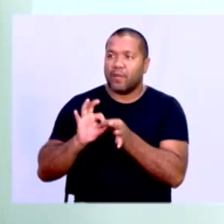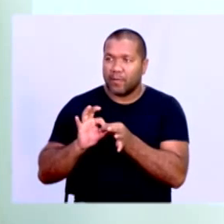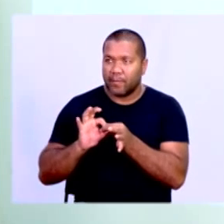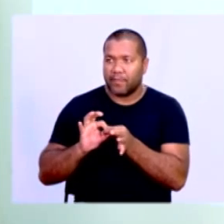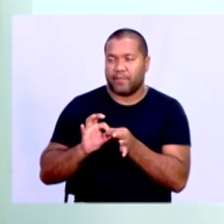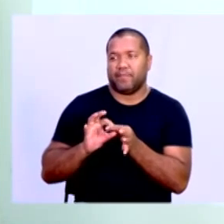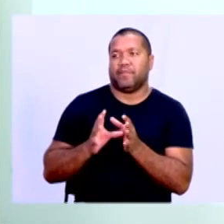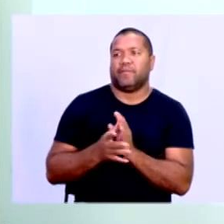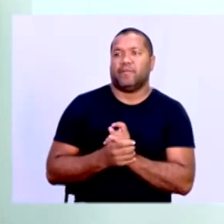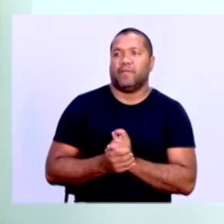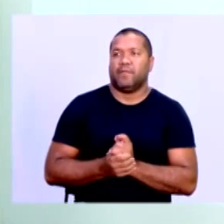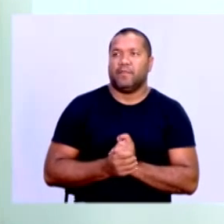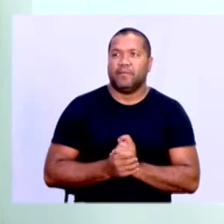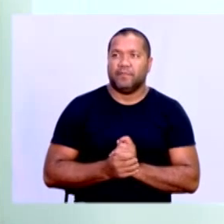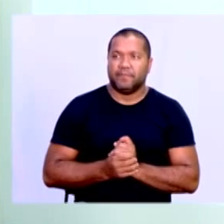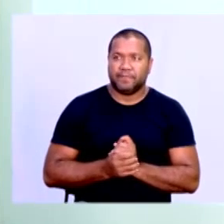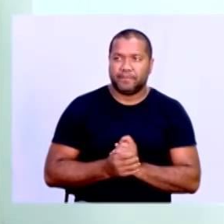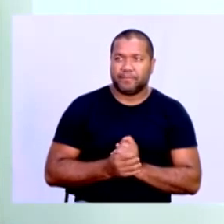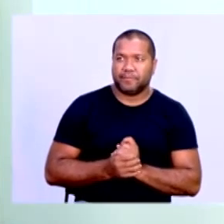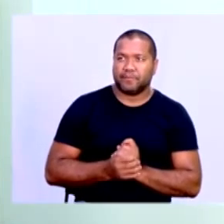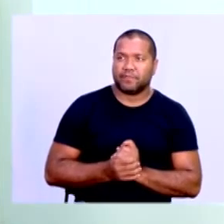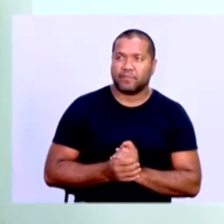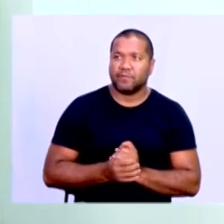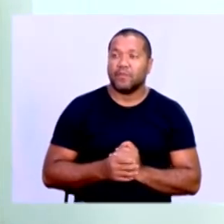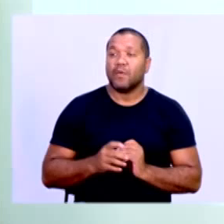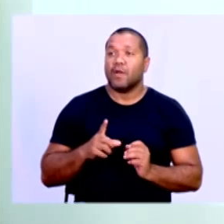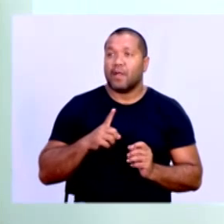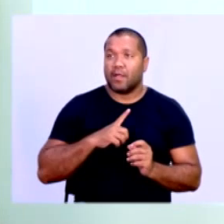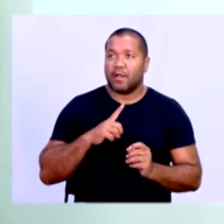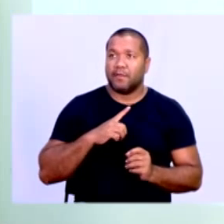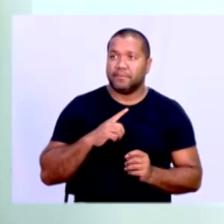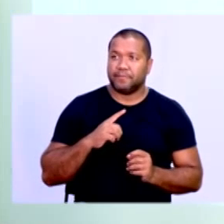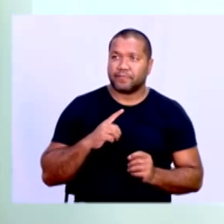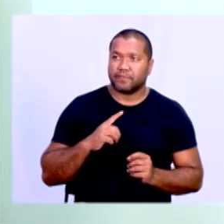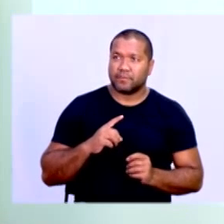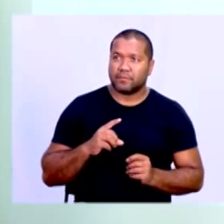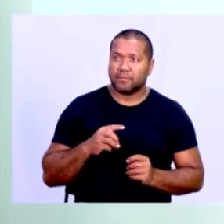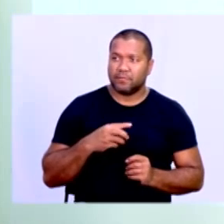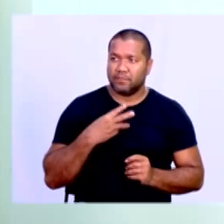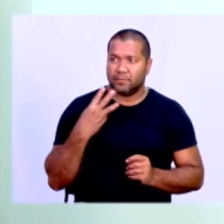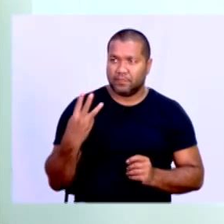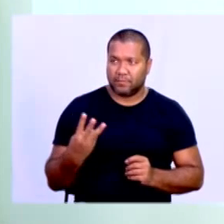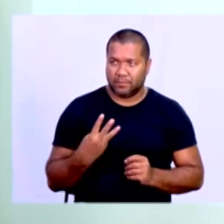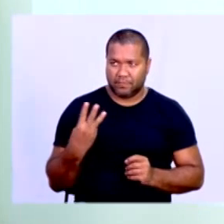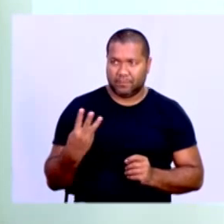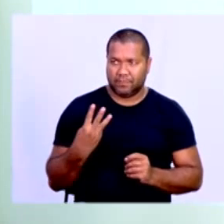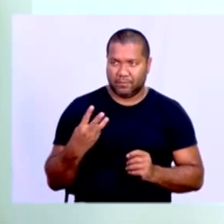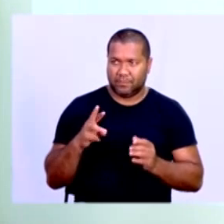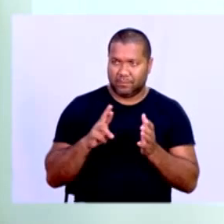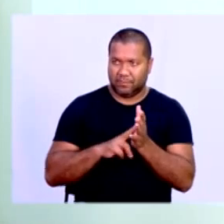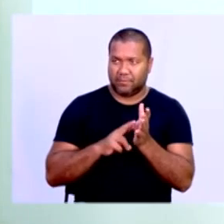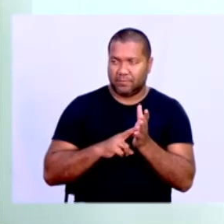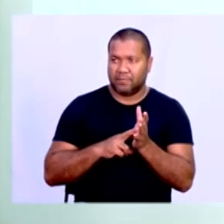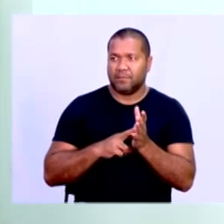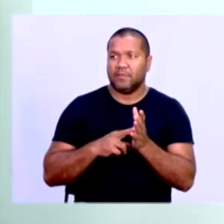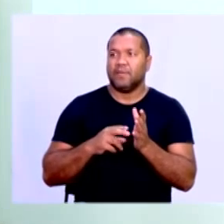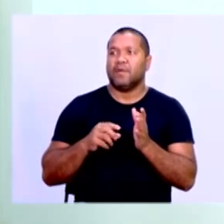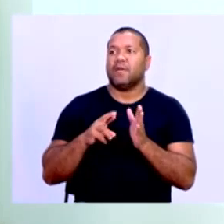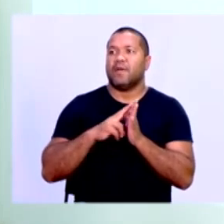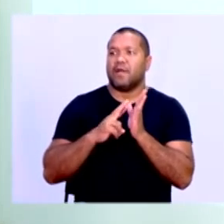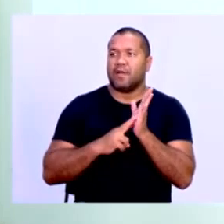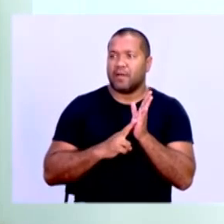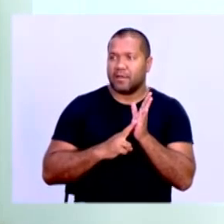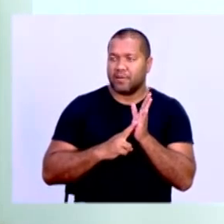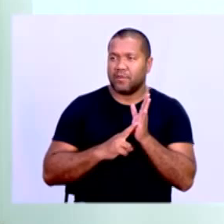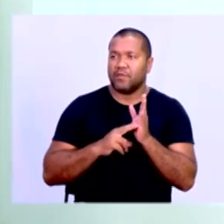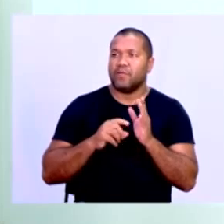eu armazeno meus dados. Então, seria uma resposta mais interessante, que é um padrão